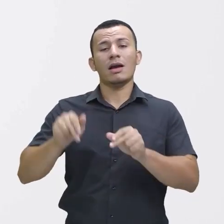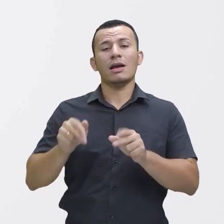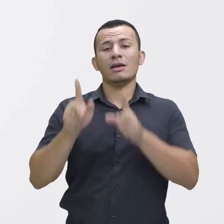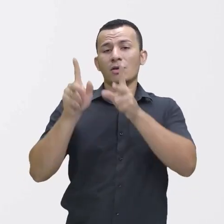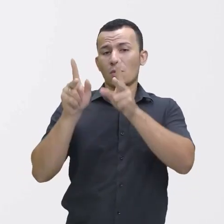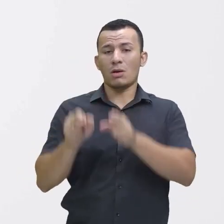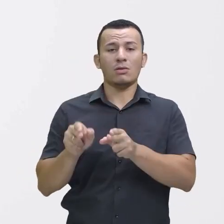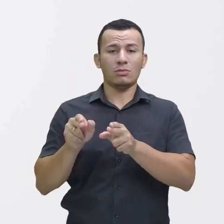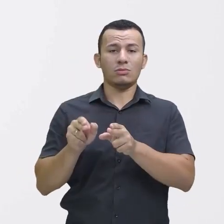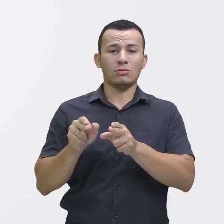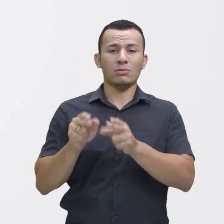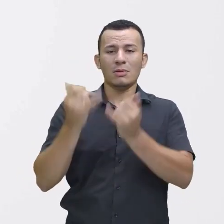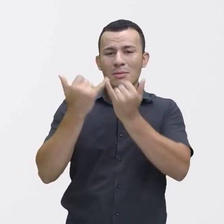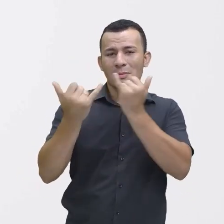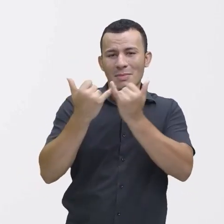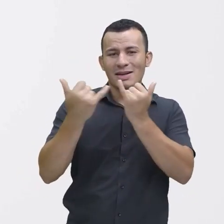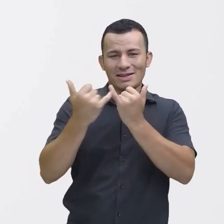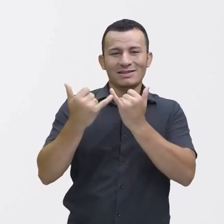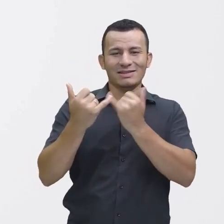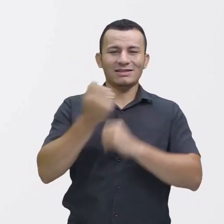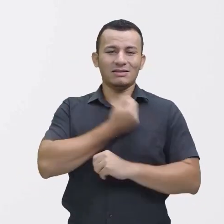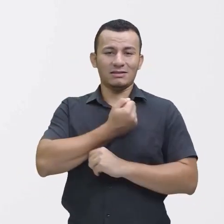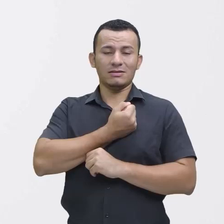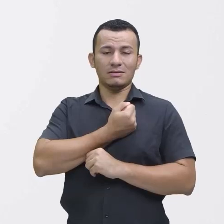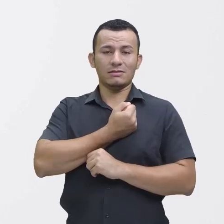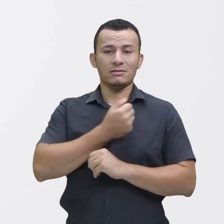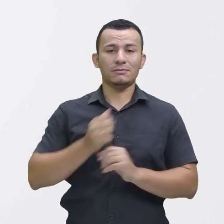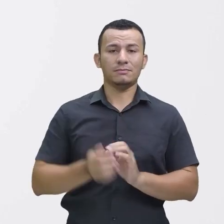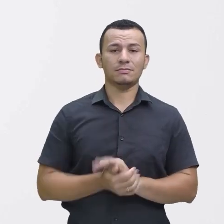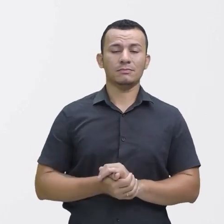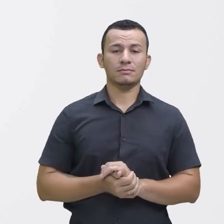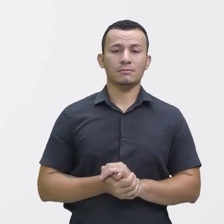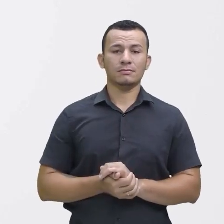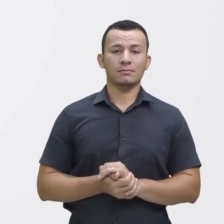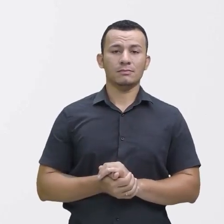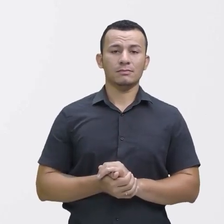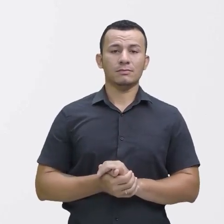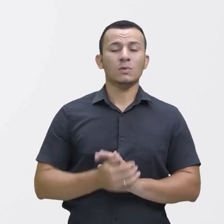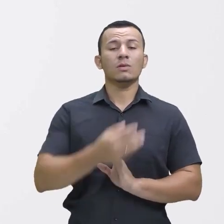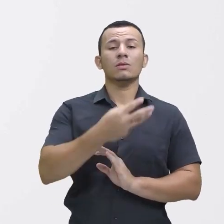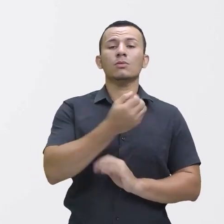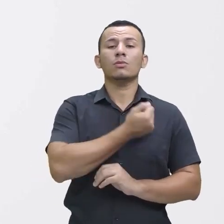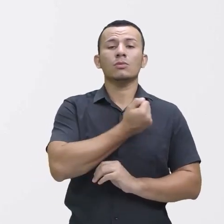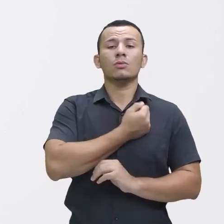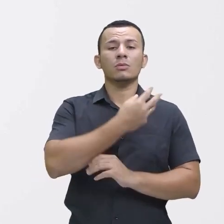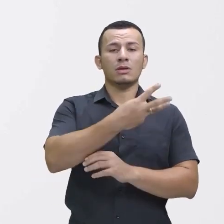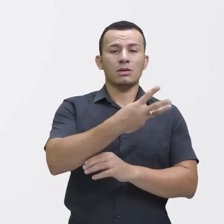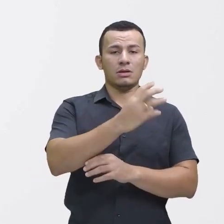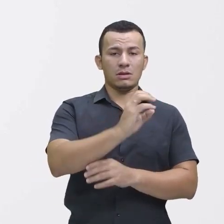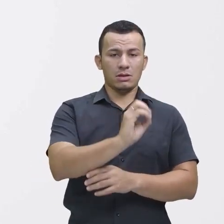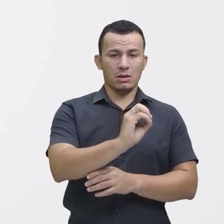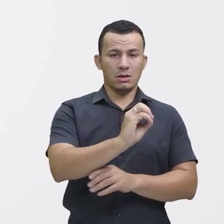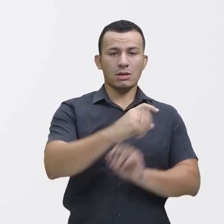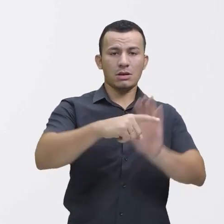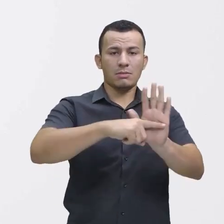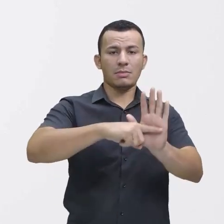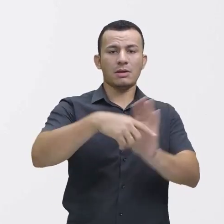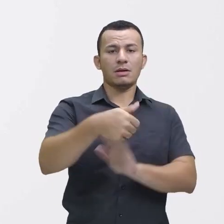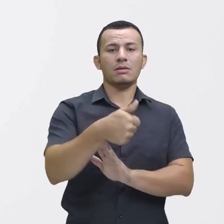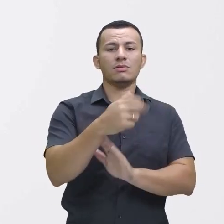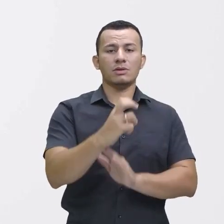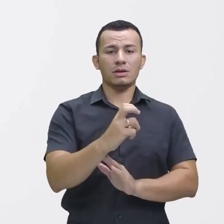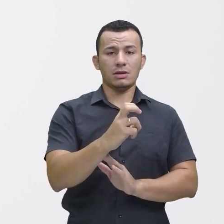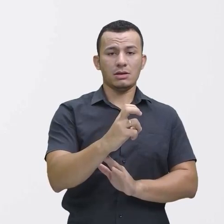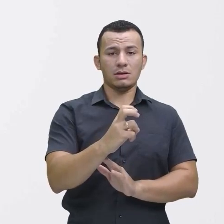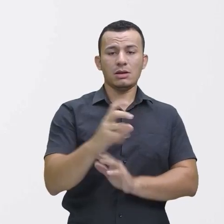igualdade, um parecido com o outro, tá entendendo? Agora vamos olhar aqui no 30 menos 15 é igual